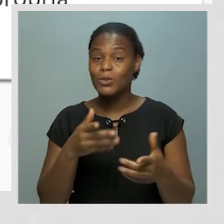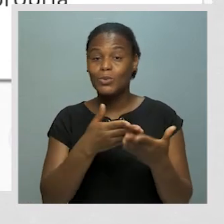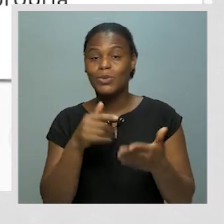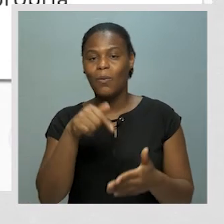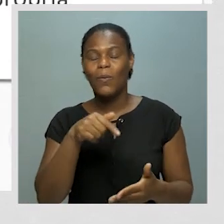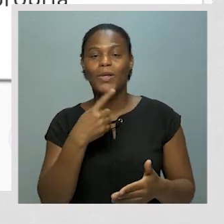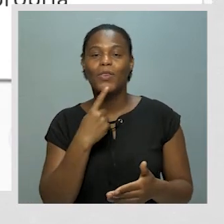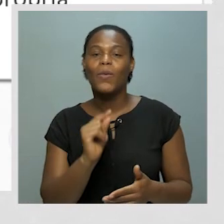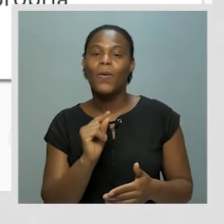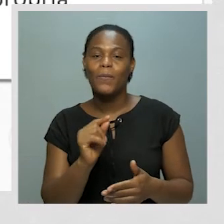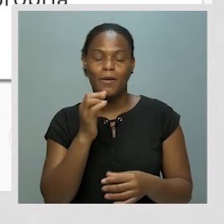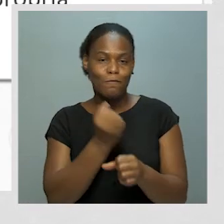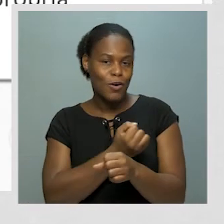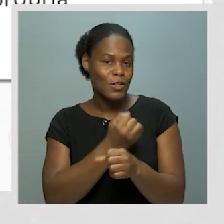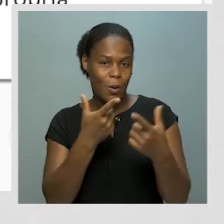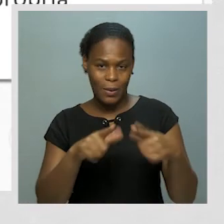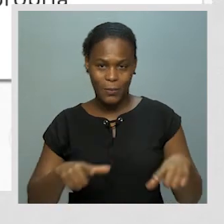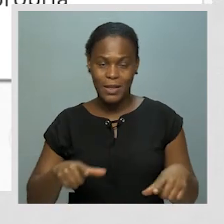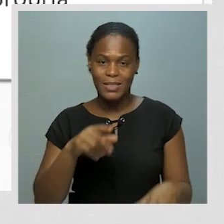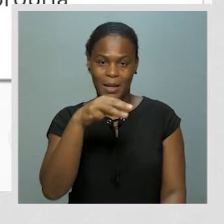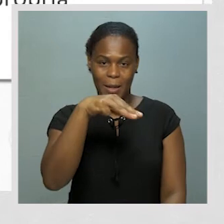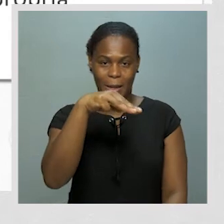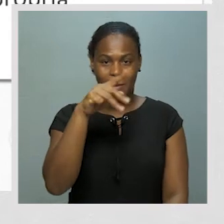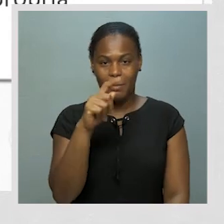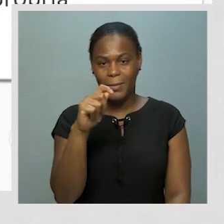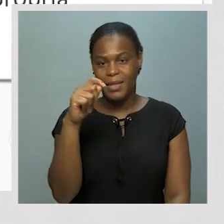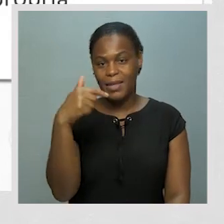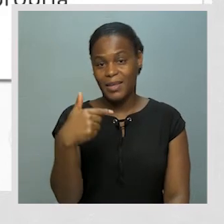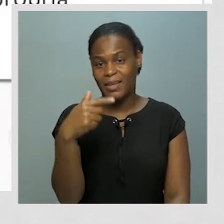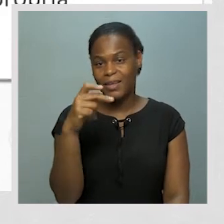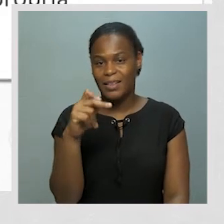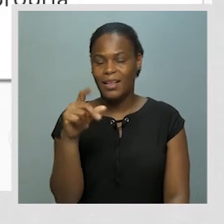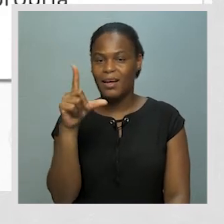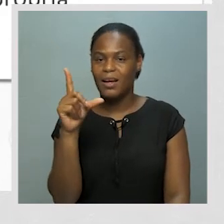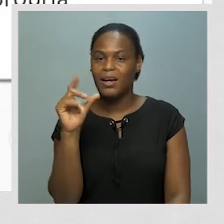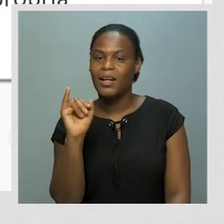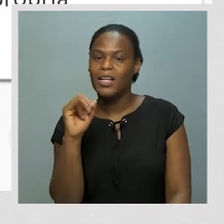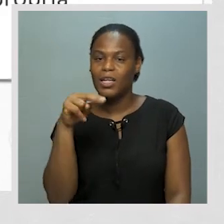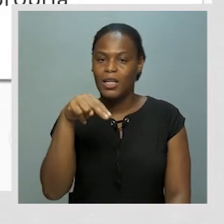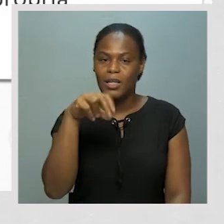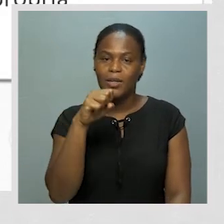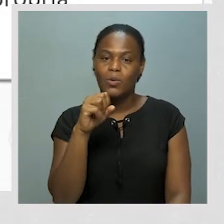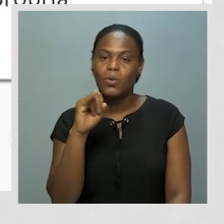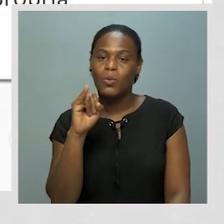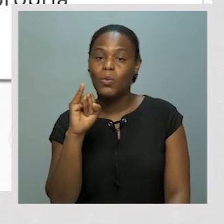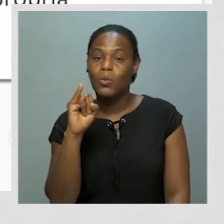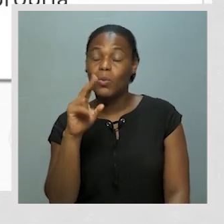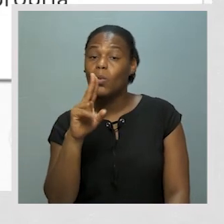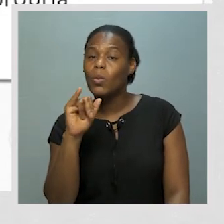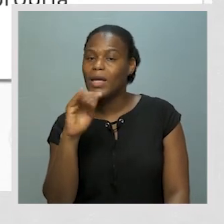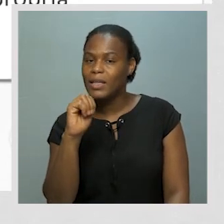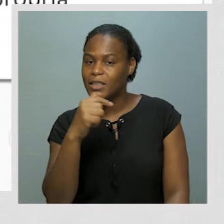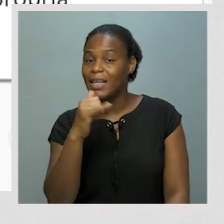hoje, chama-se função de linguagem metalinguística. Esta já centra-se no código.